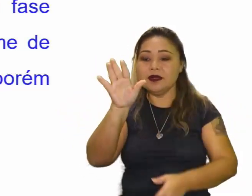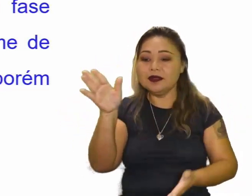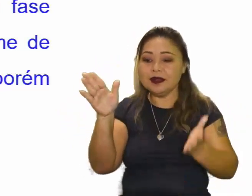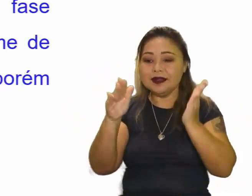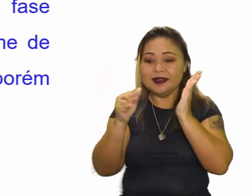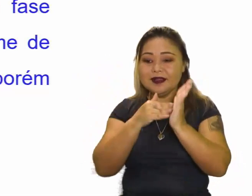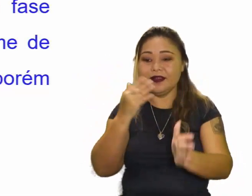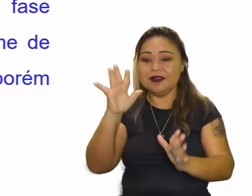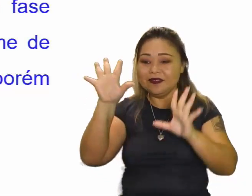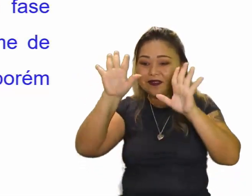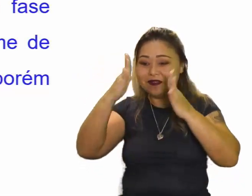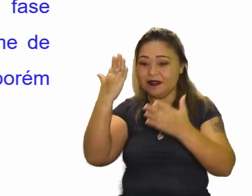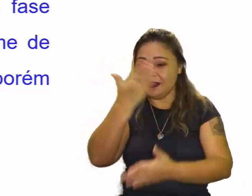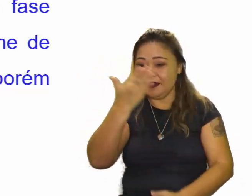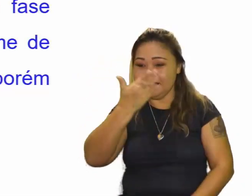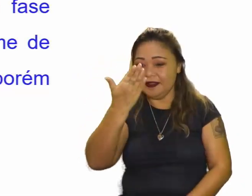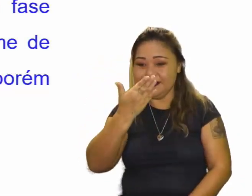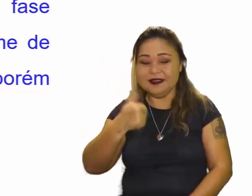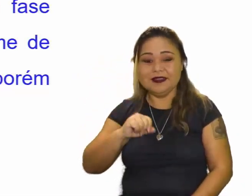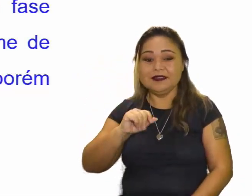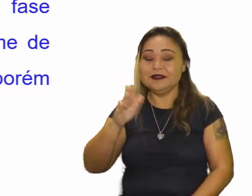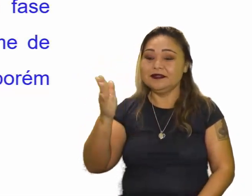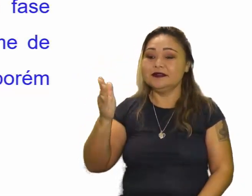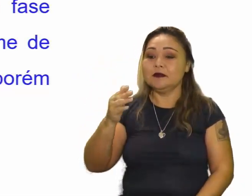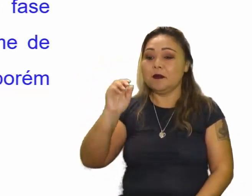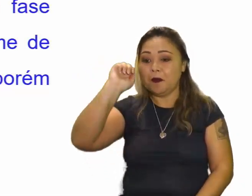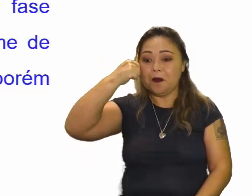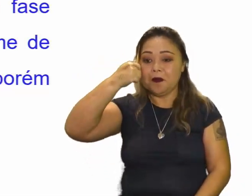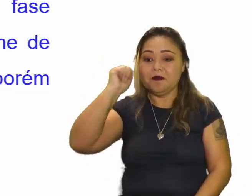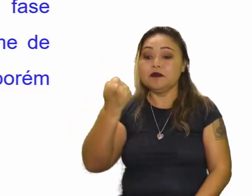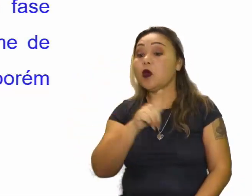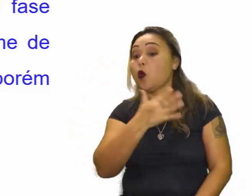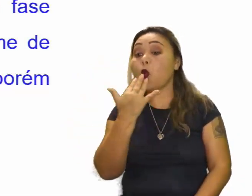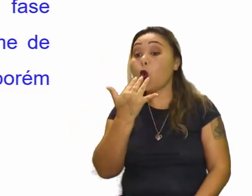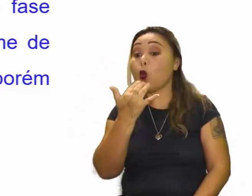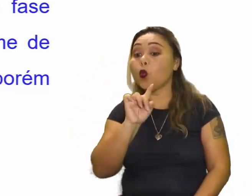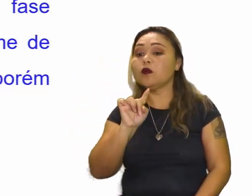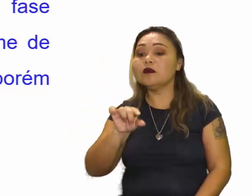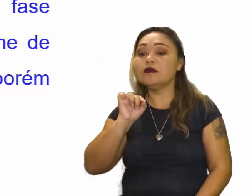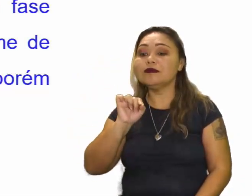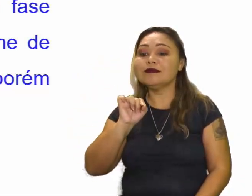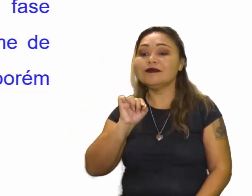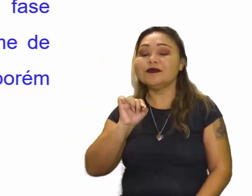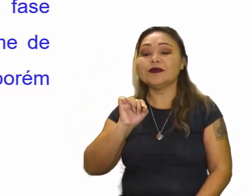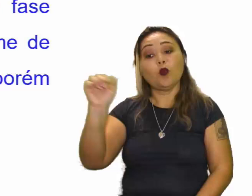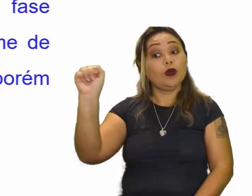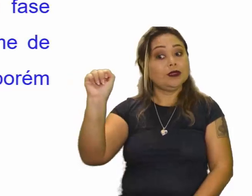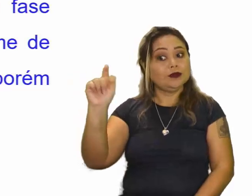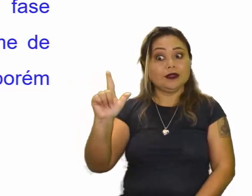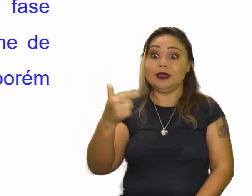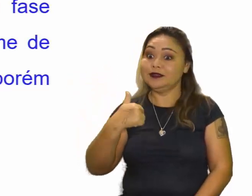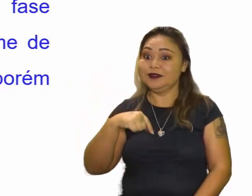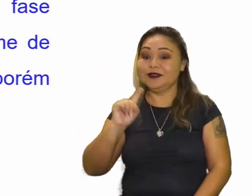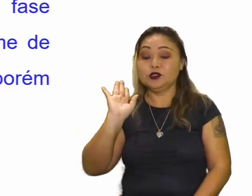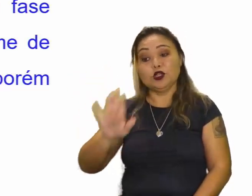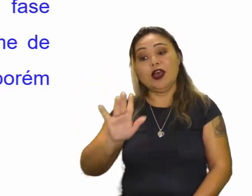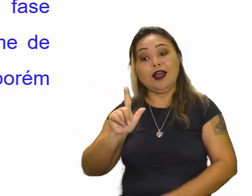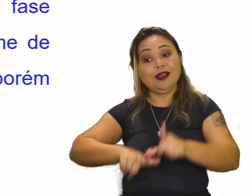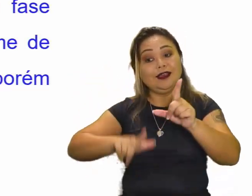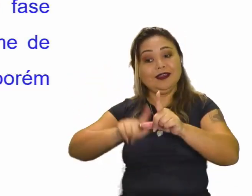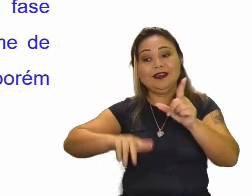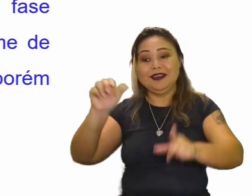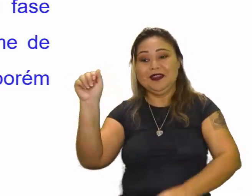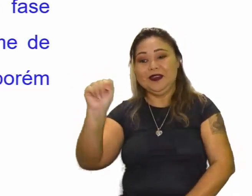some. Então, tira o preto. Que cor? Um azul. Azul não, porque a letra já é